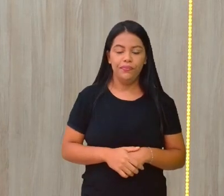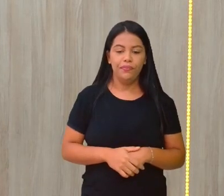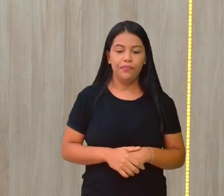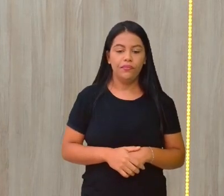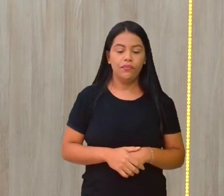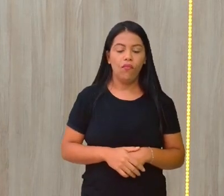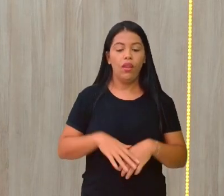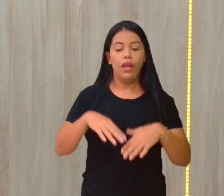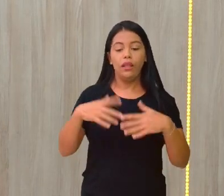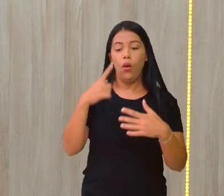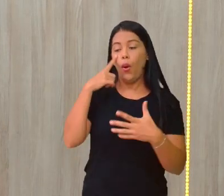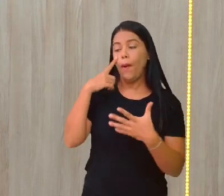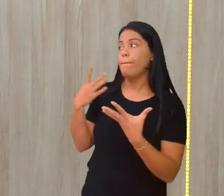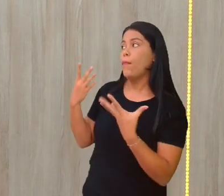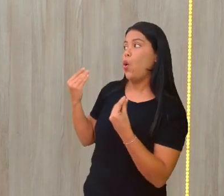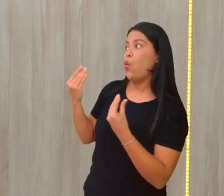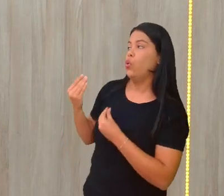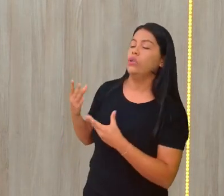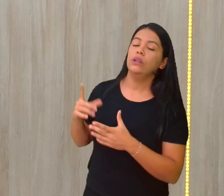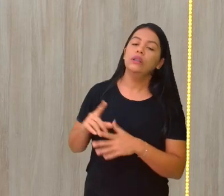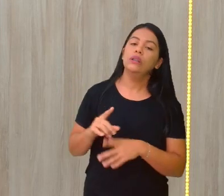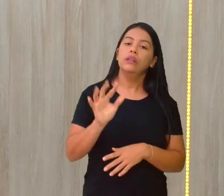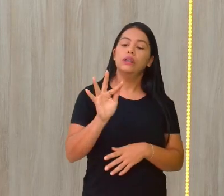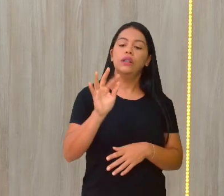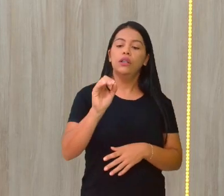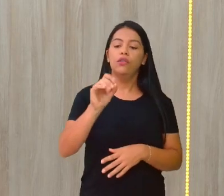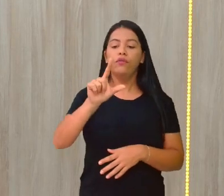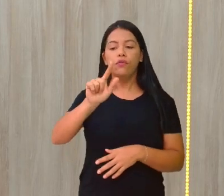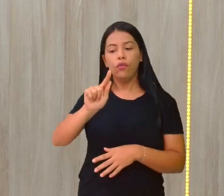Muitos desses folguedos, eles